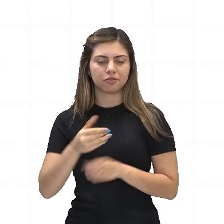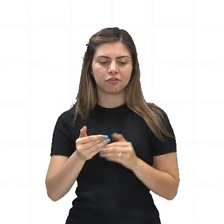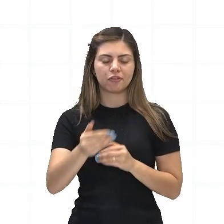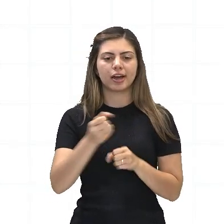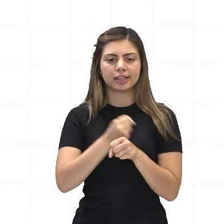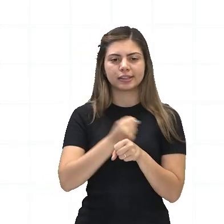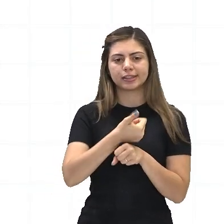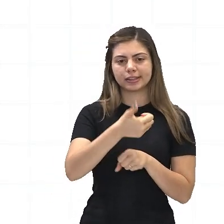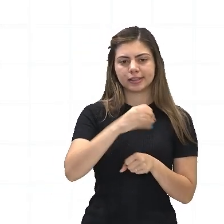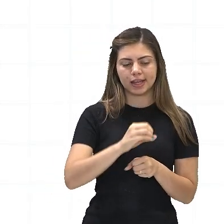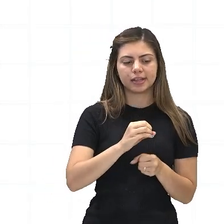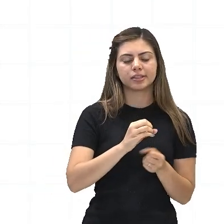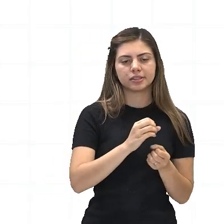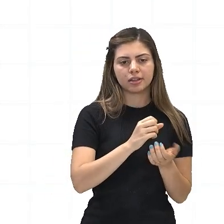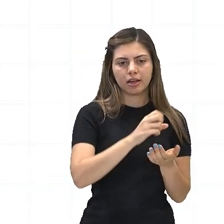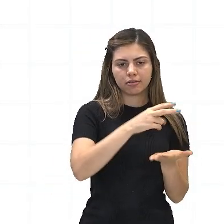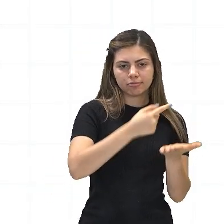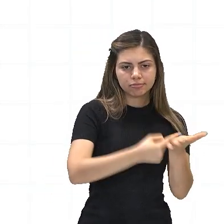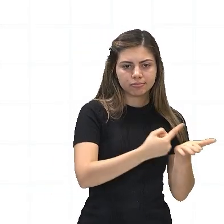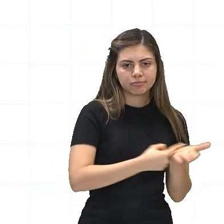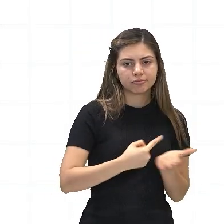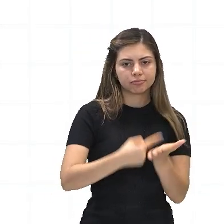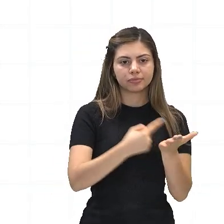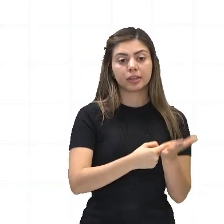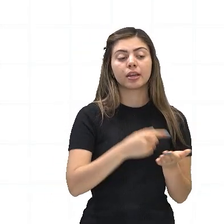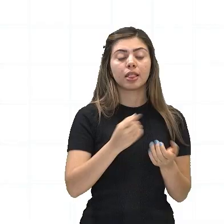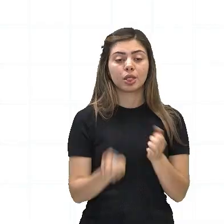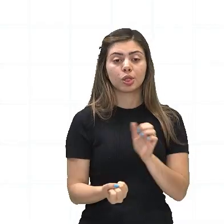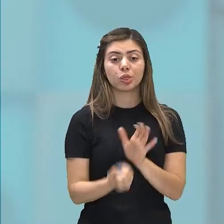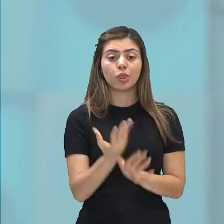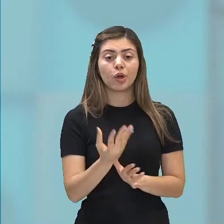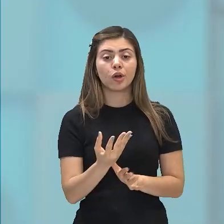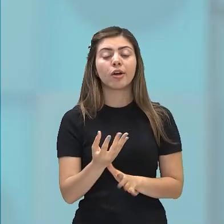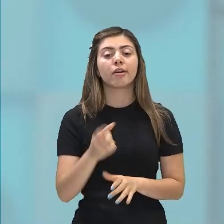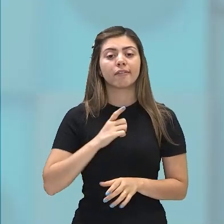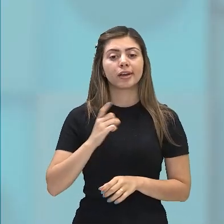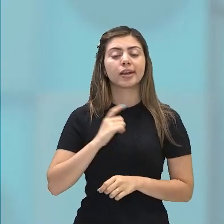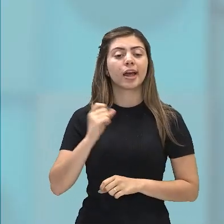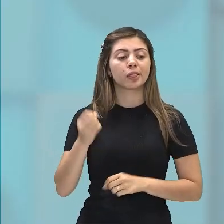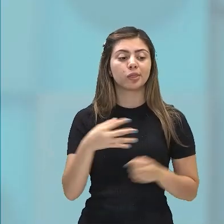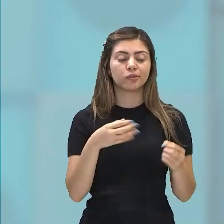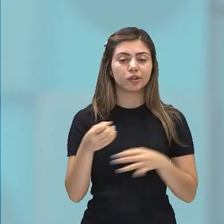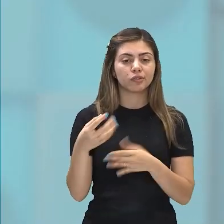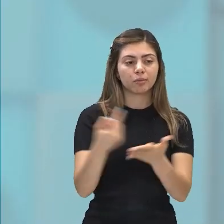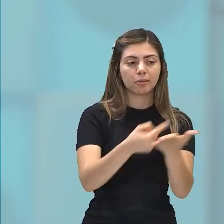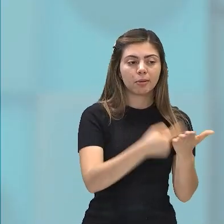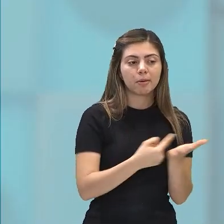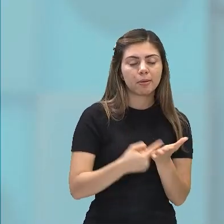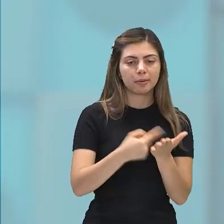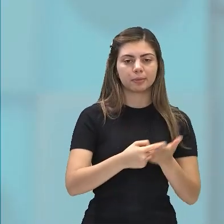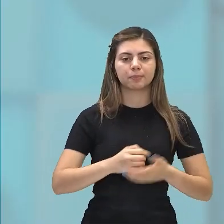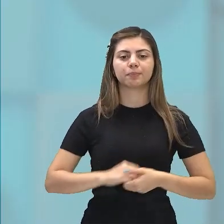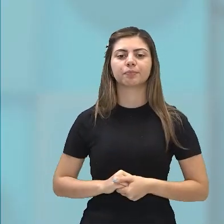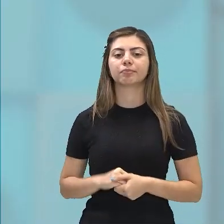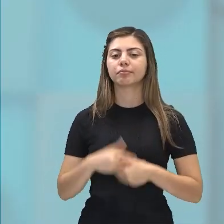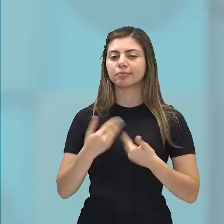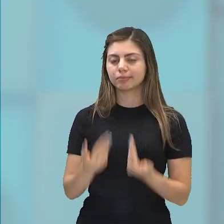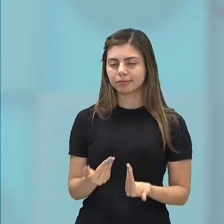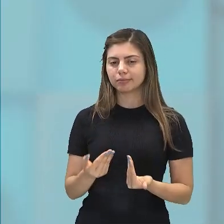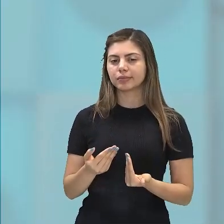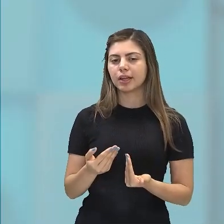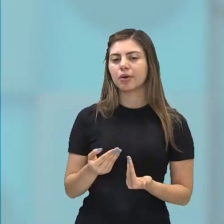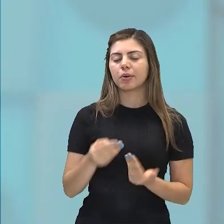de novas medidas para mitigar o aquecimento da Terra. Muito bem. Dito isto, então, a partir